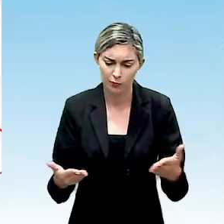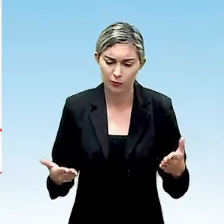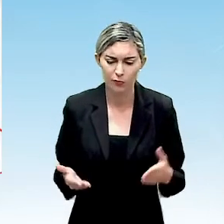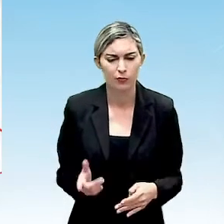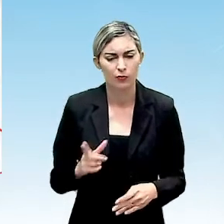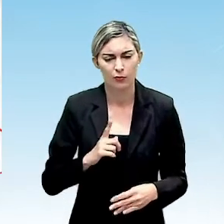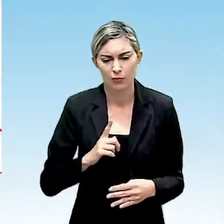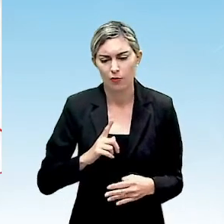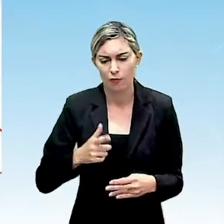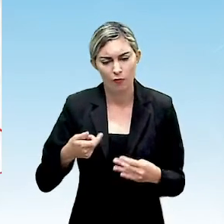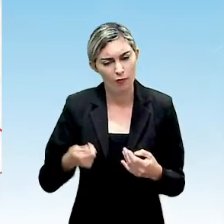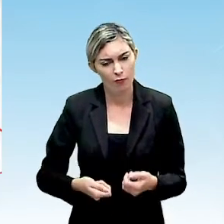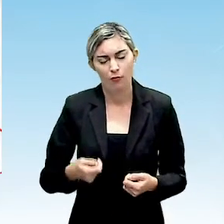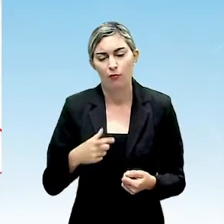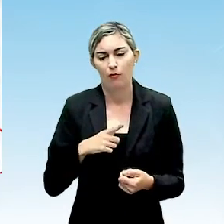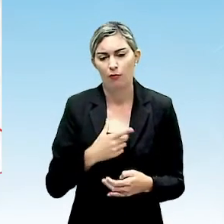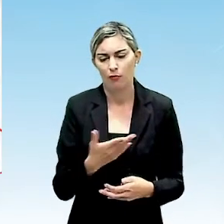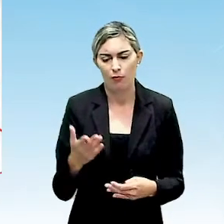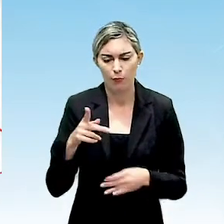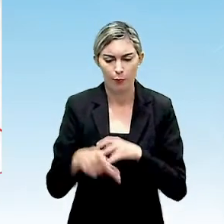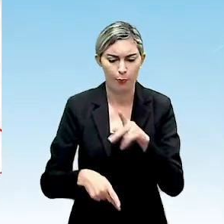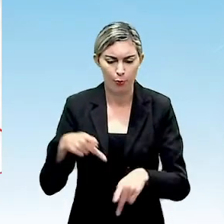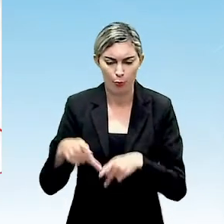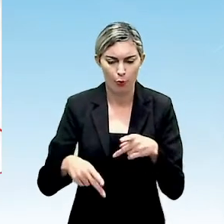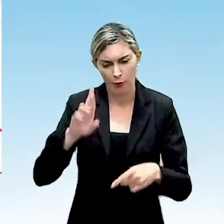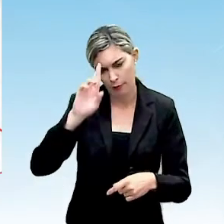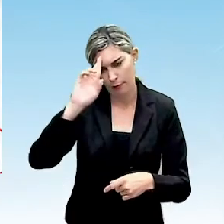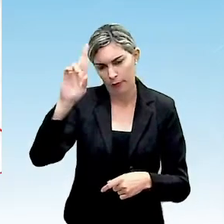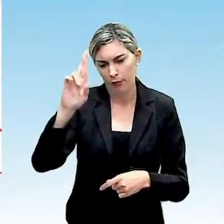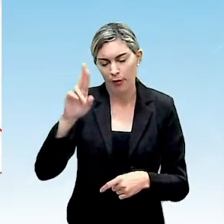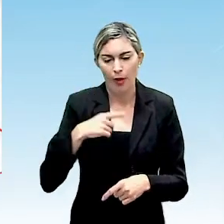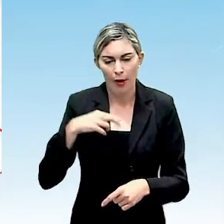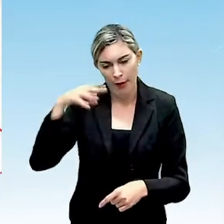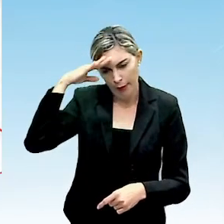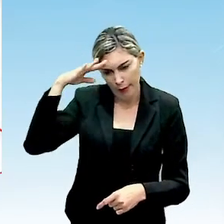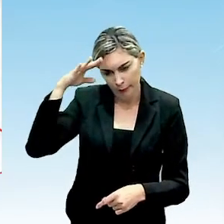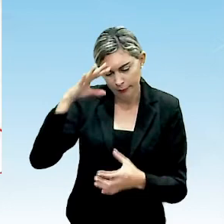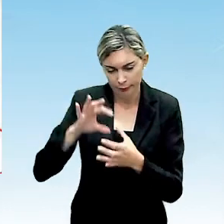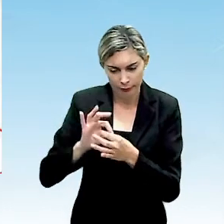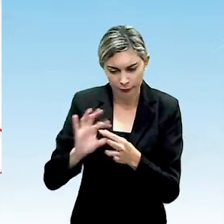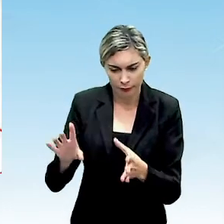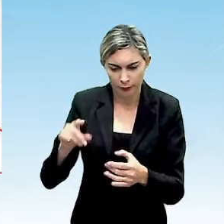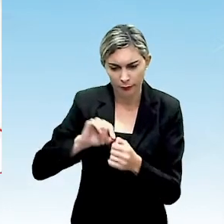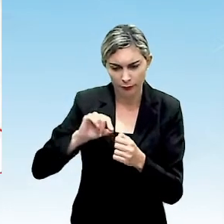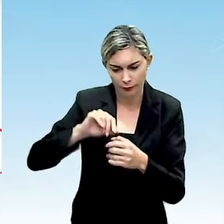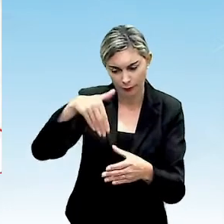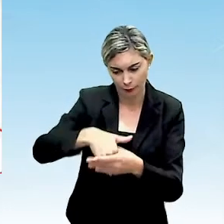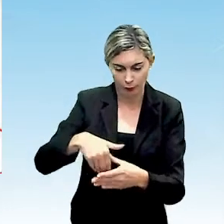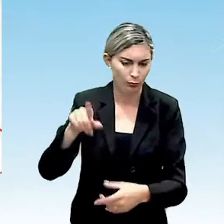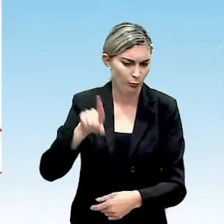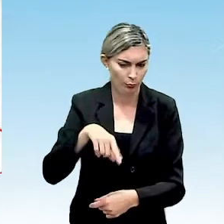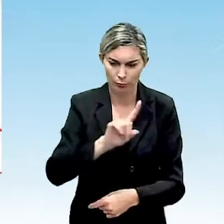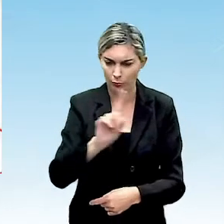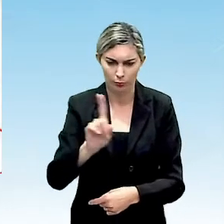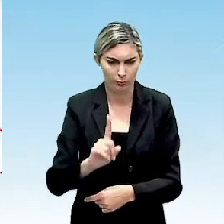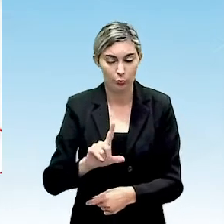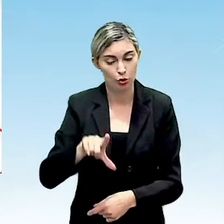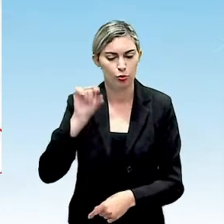estipular e fixar esse povo agora no poder, os militares não deixaram fazer a eleição, foi algo indiretamente